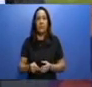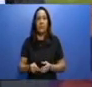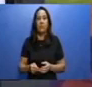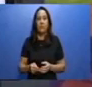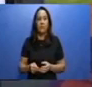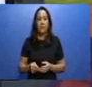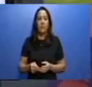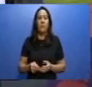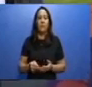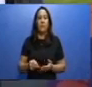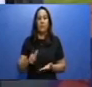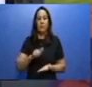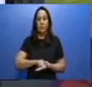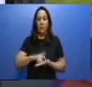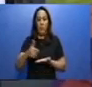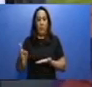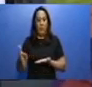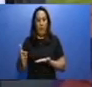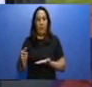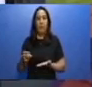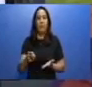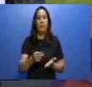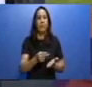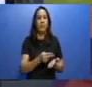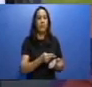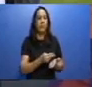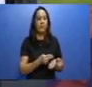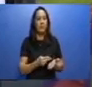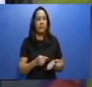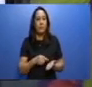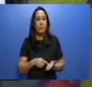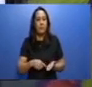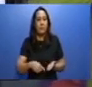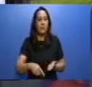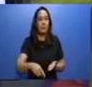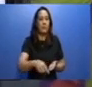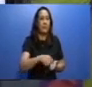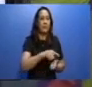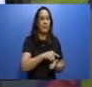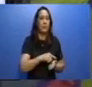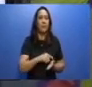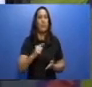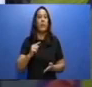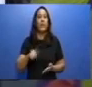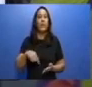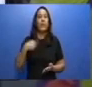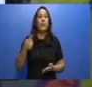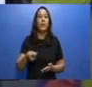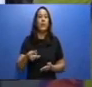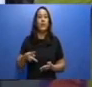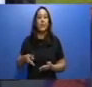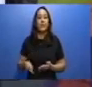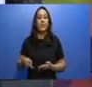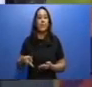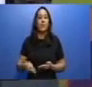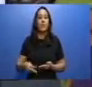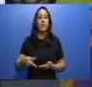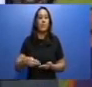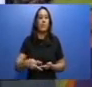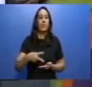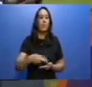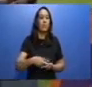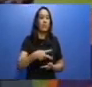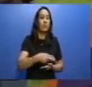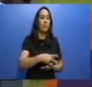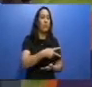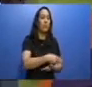o cone e desenhei só essa parte. E eu vou recortar. Se eu recortar isso e isso,